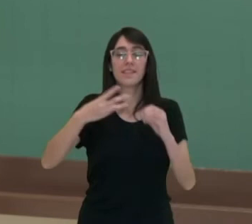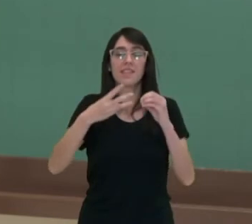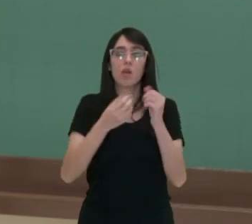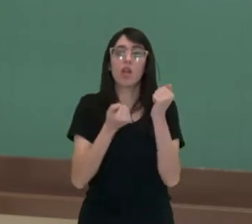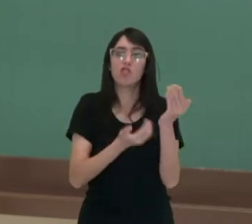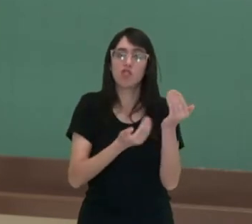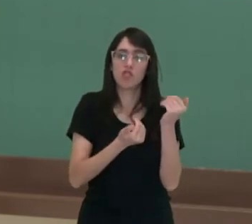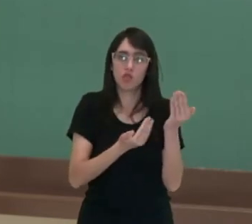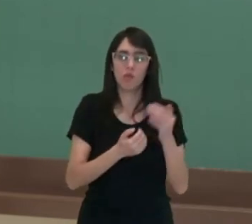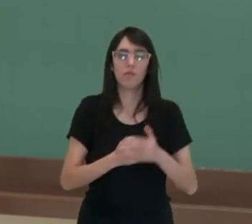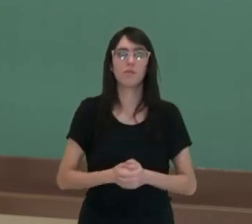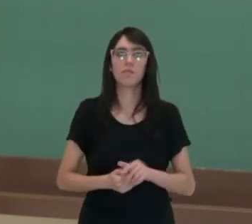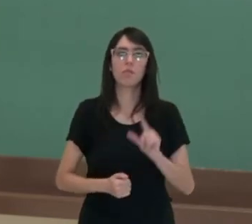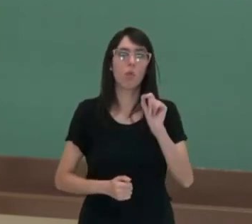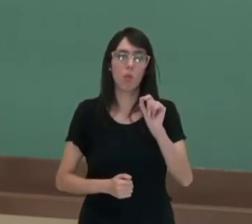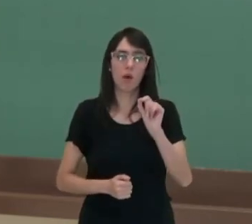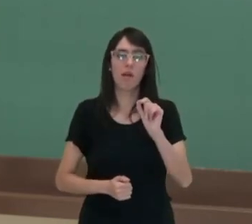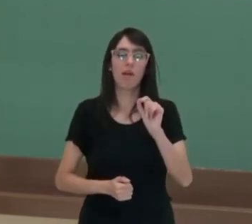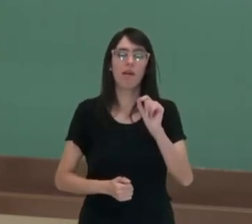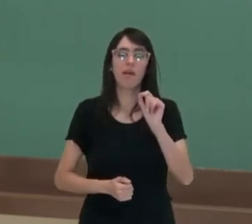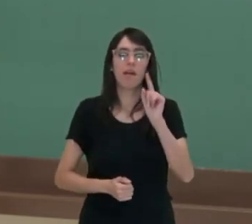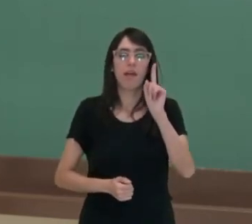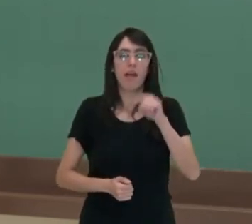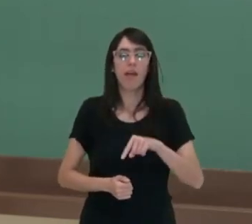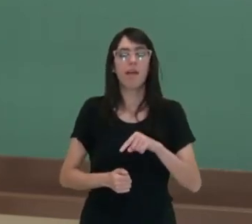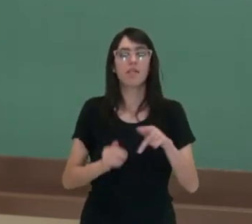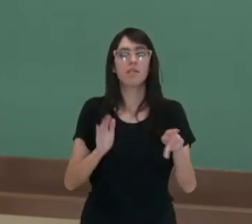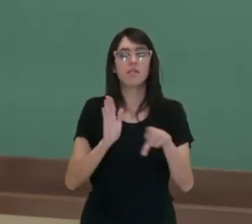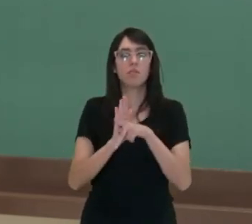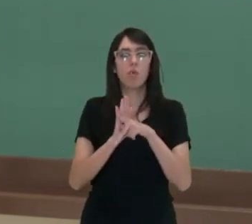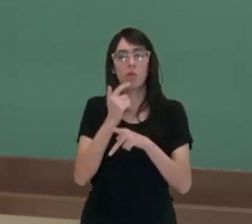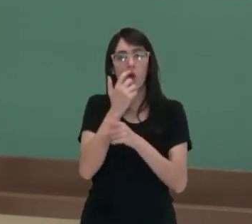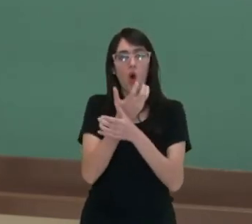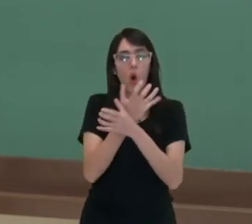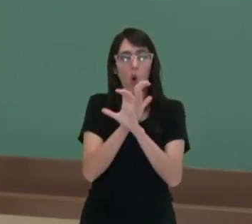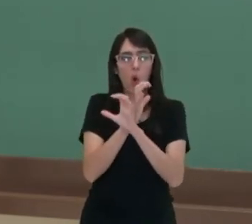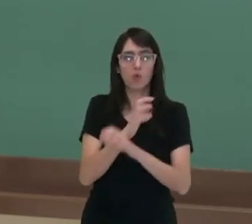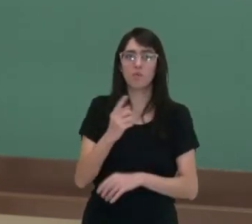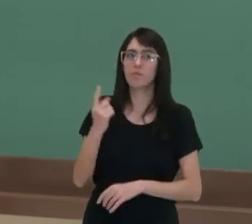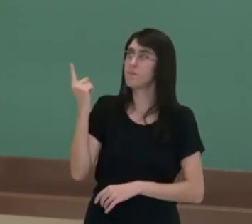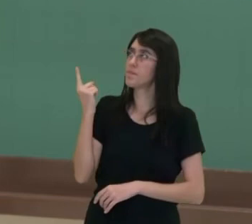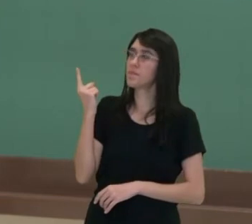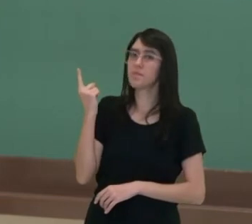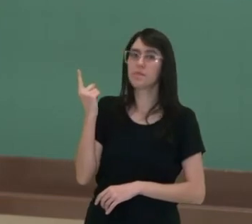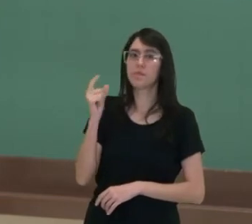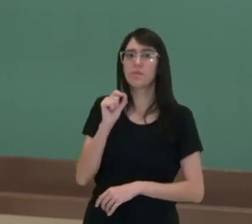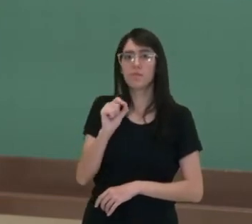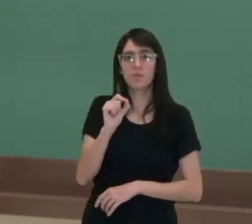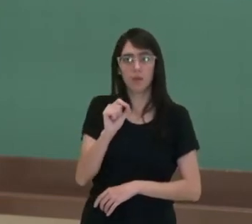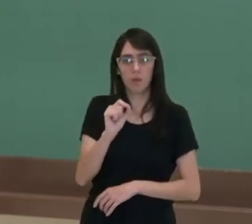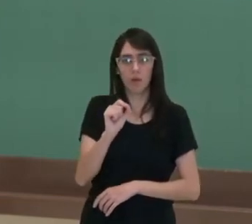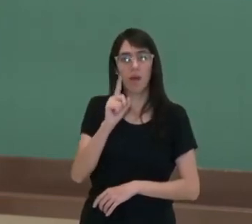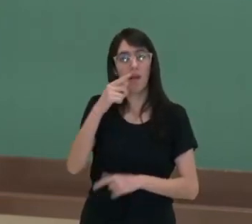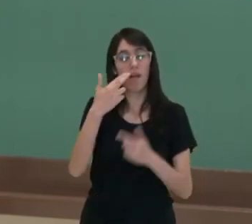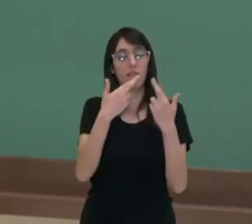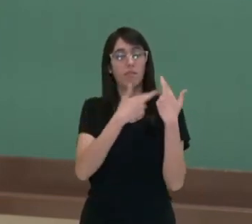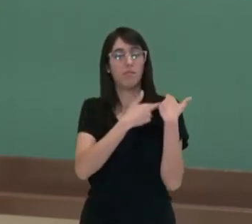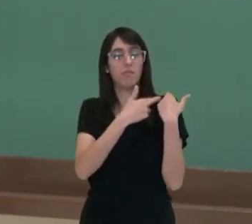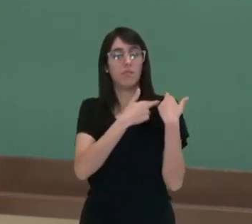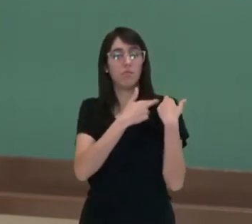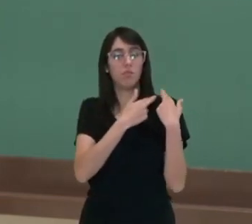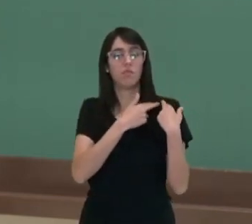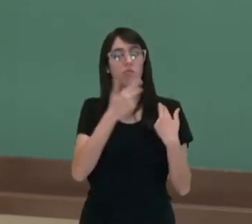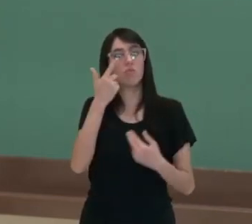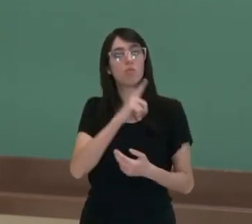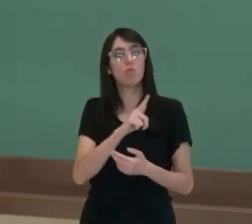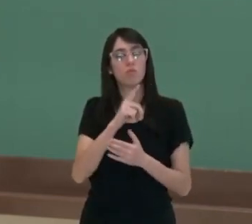coisa. Então, secreta o quê? Secreta a matriz óssea. Então, o osteoblasto, ele é responsável por formar